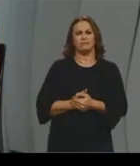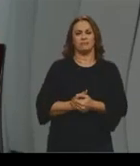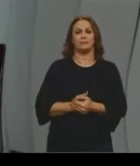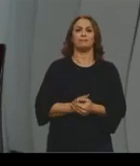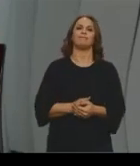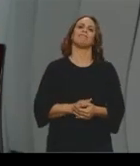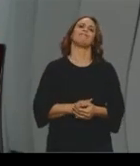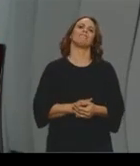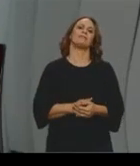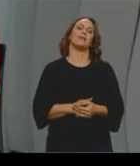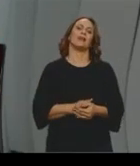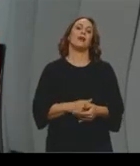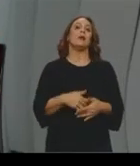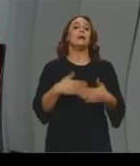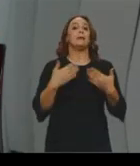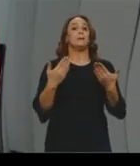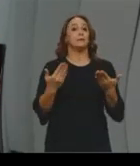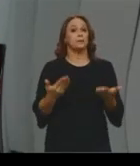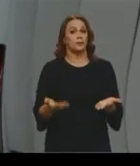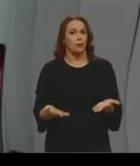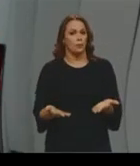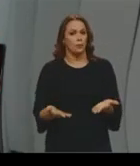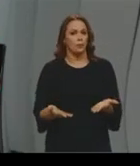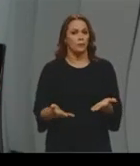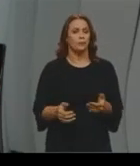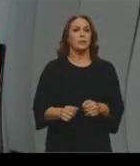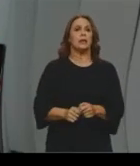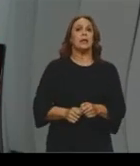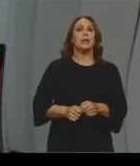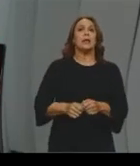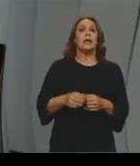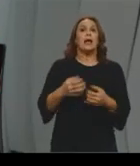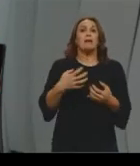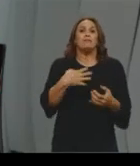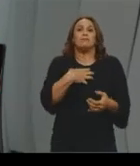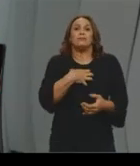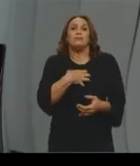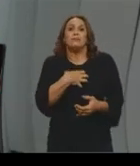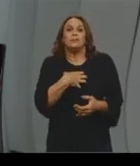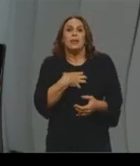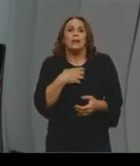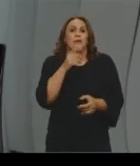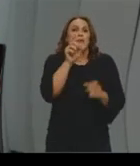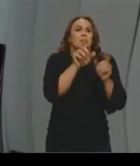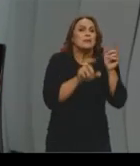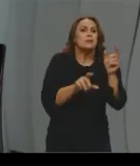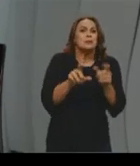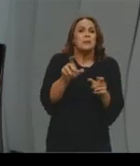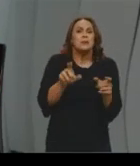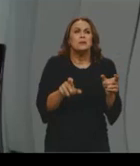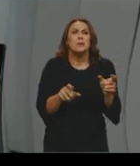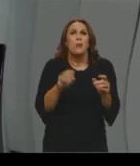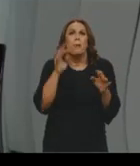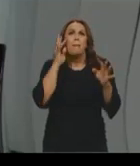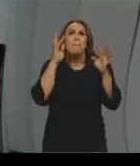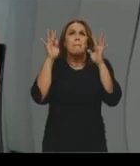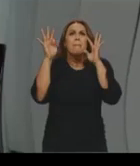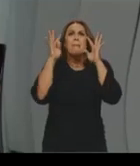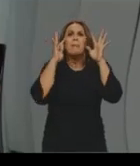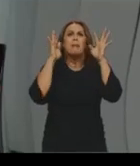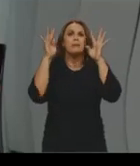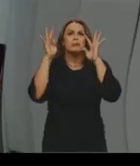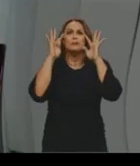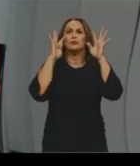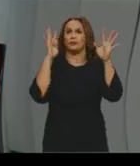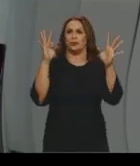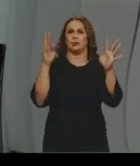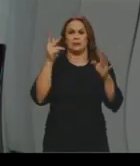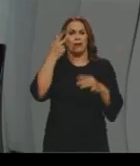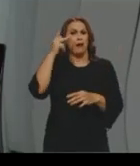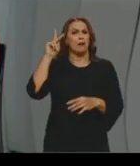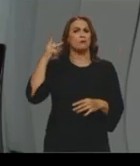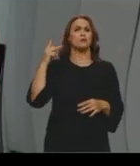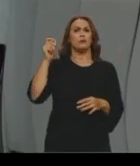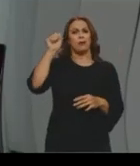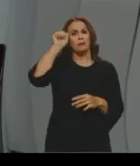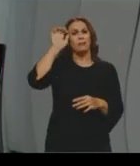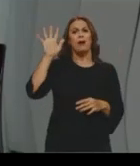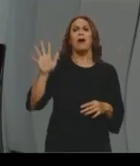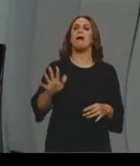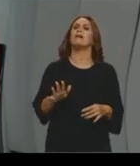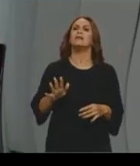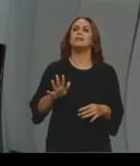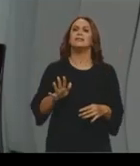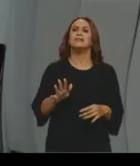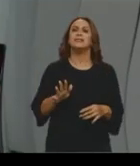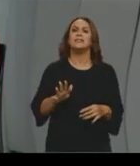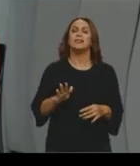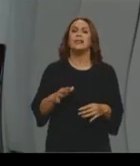é a forma como as pessoas constroem e generalizam imagens, estereótipos a respeito da história desse continente e como